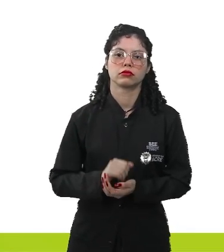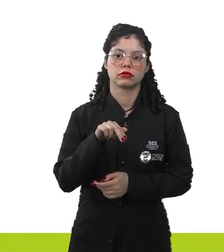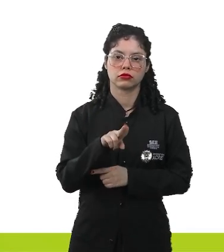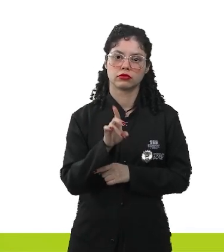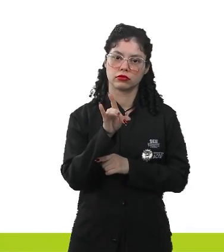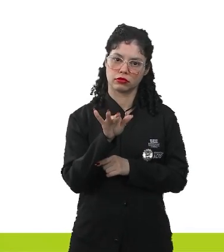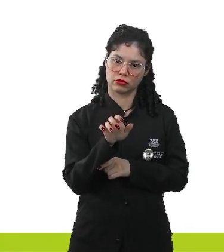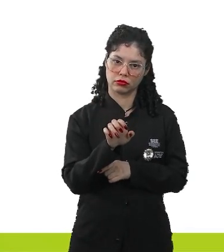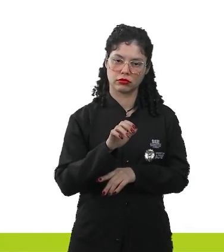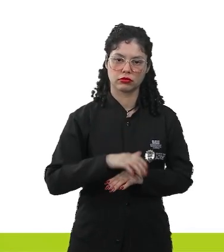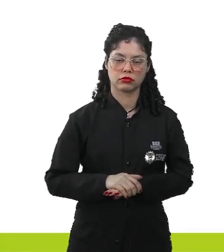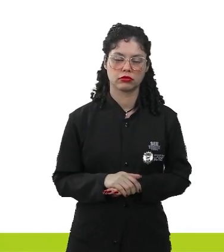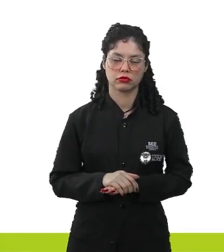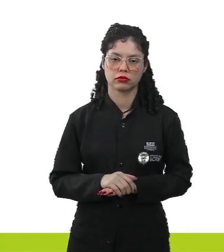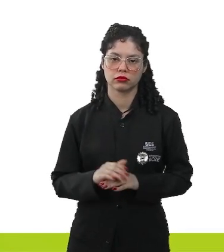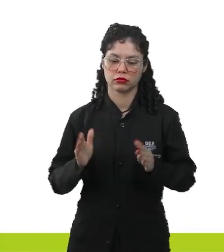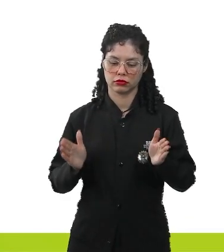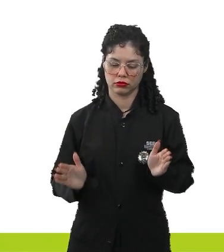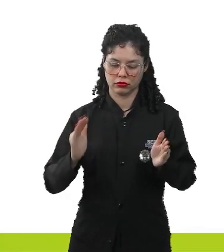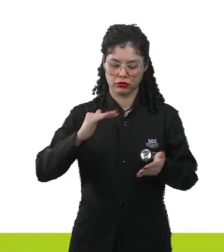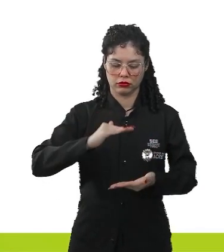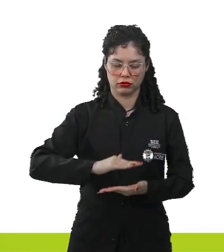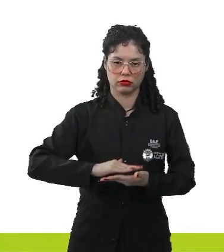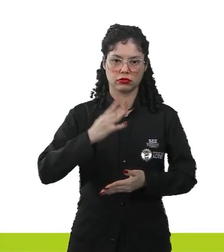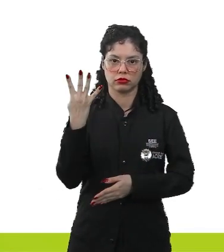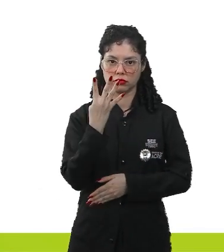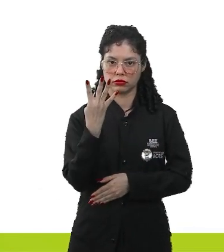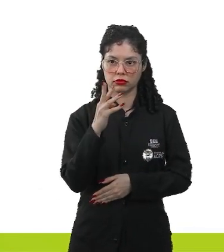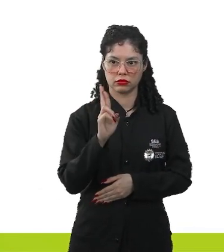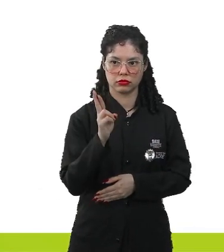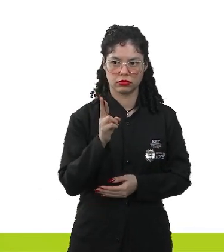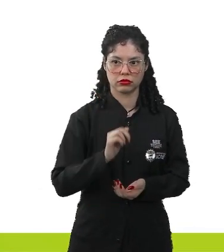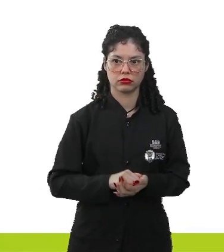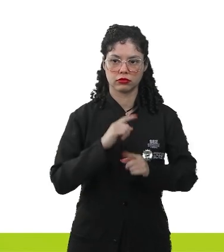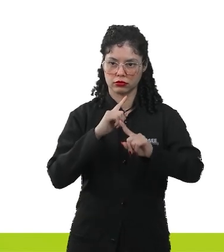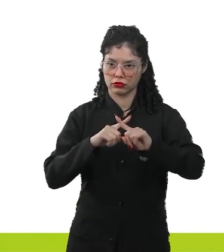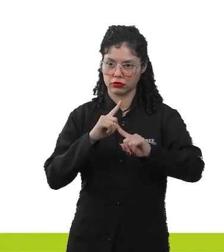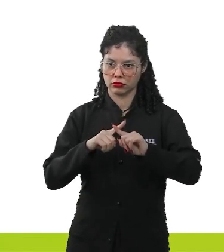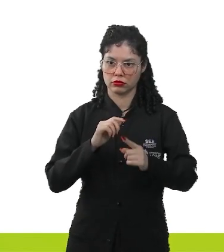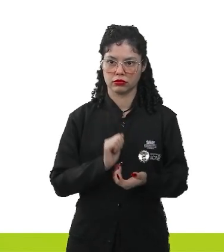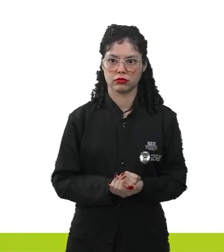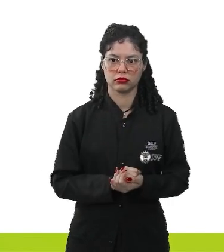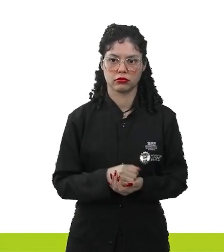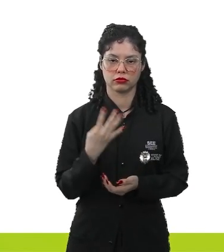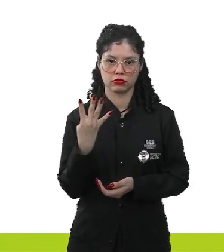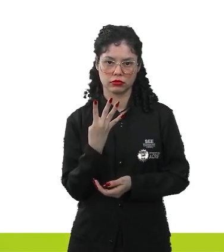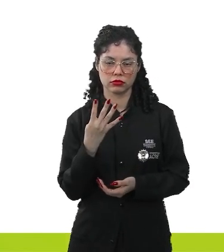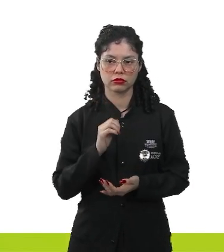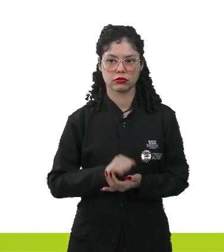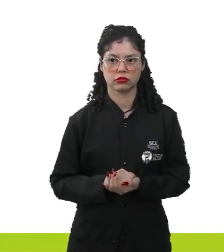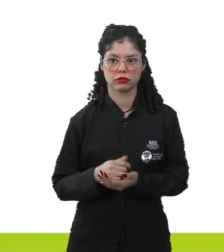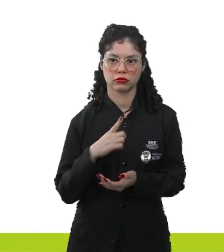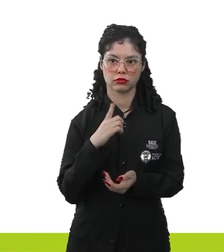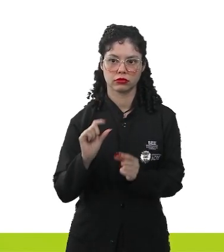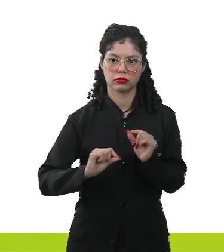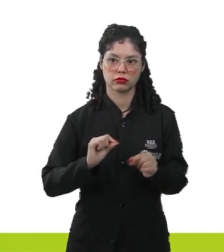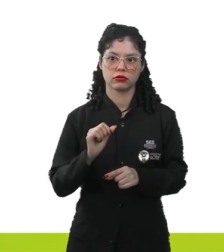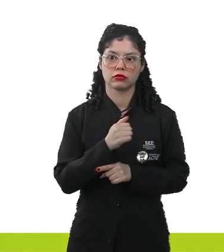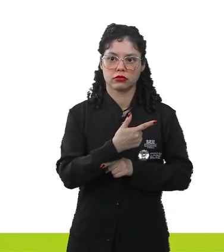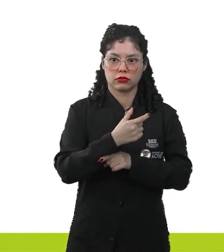unidade, cada embalagem custa R$ 4,00, multiplicando isso por 4, nós vamos ter